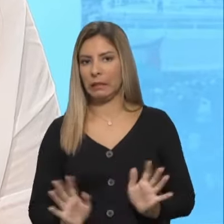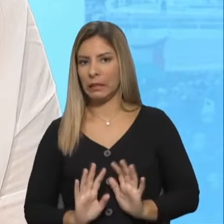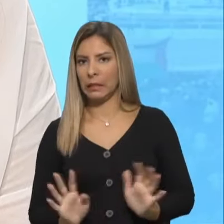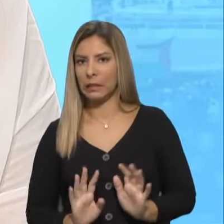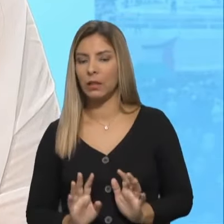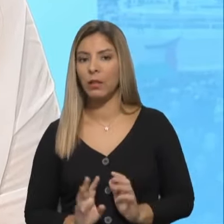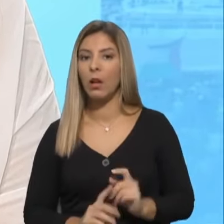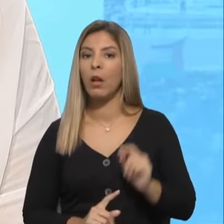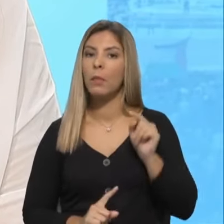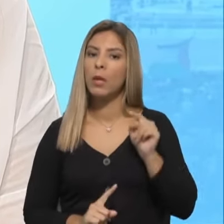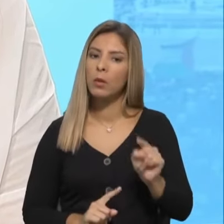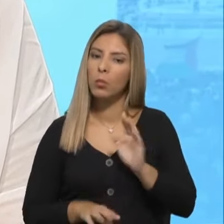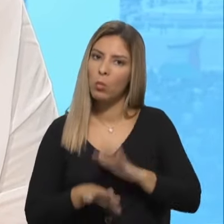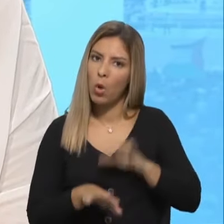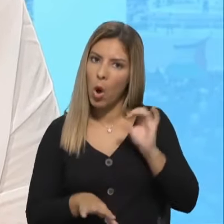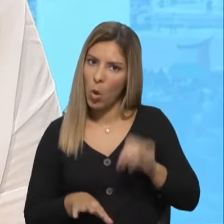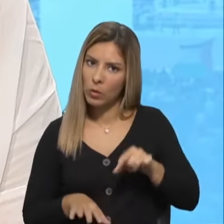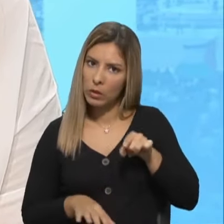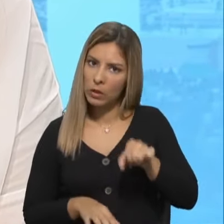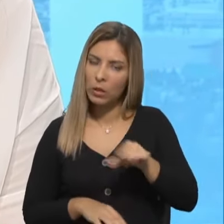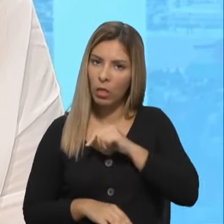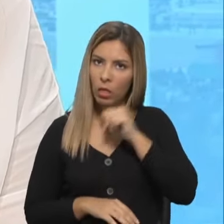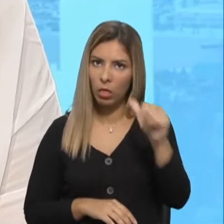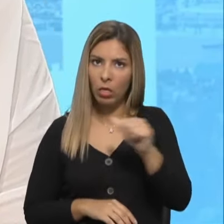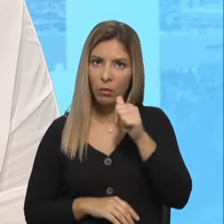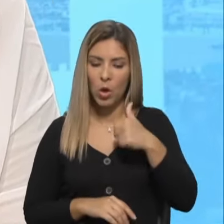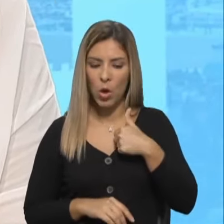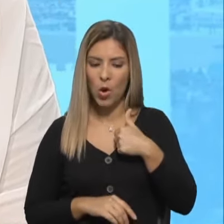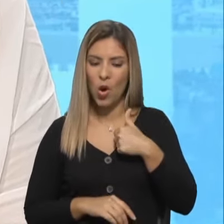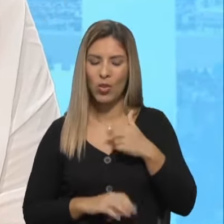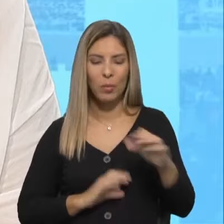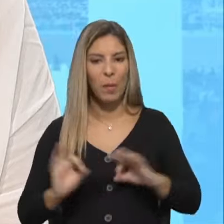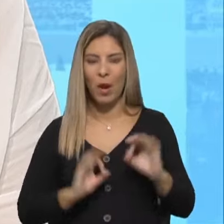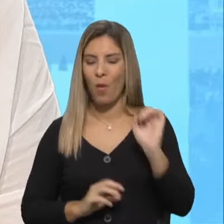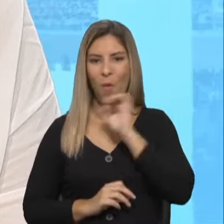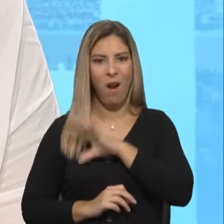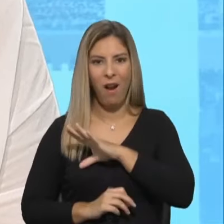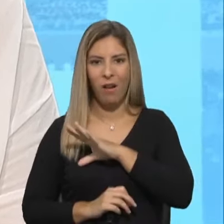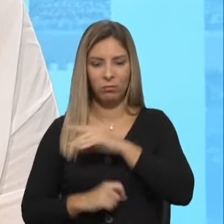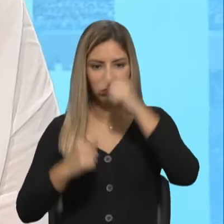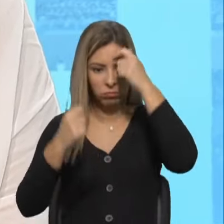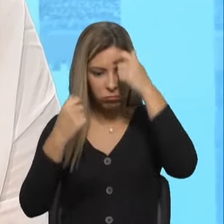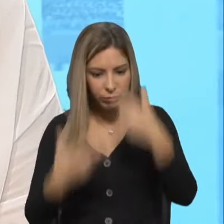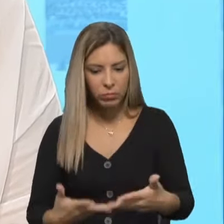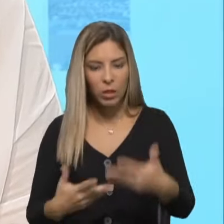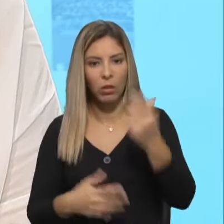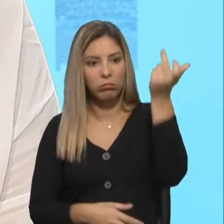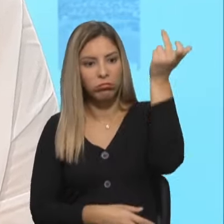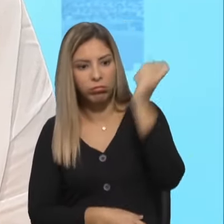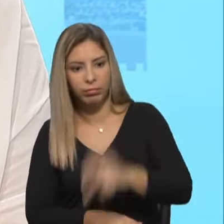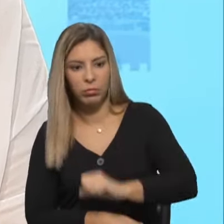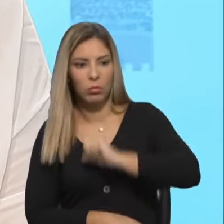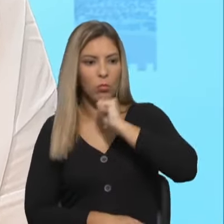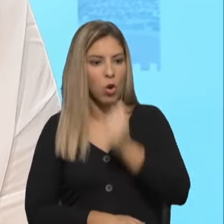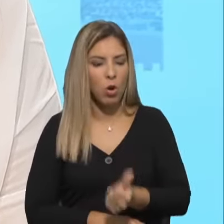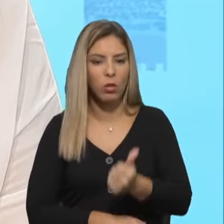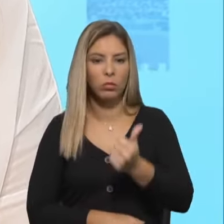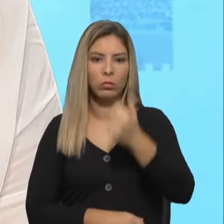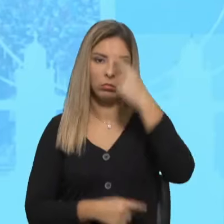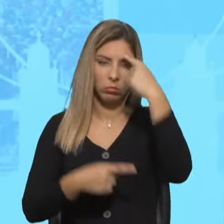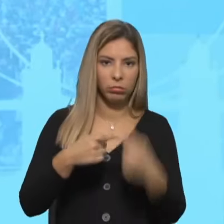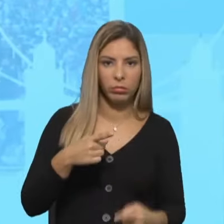é que exatamente por isso muitas vezes estamos muito imprep parados para quando vivenciamos e experienciamos eh o processo E